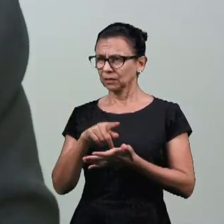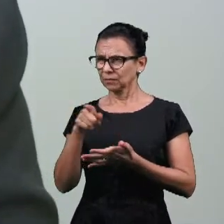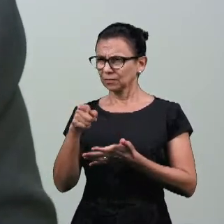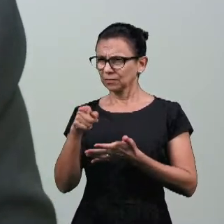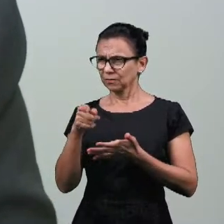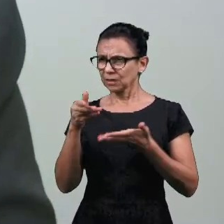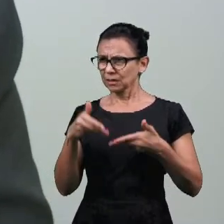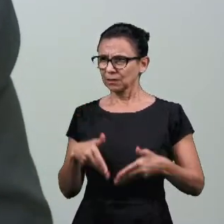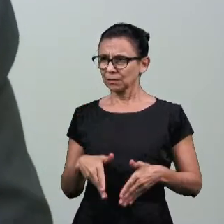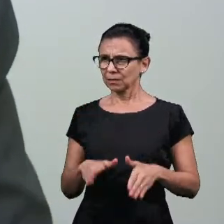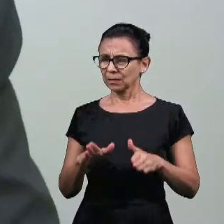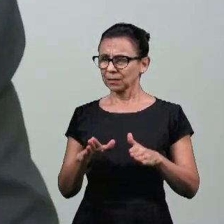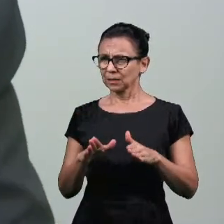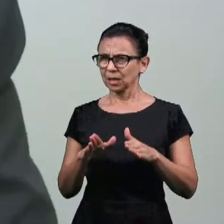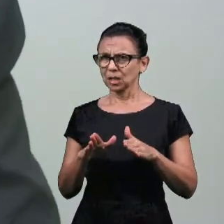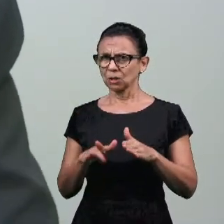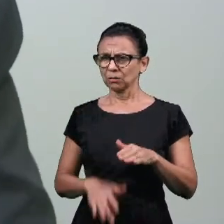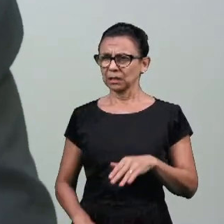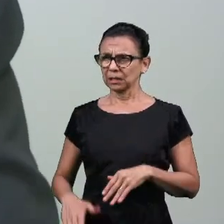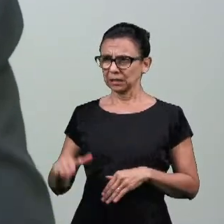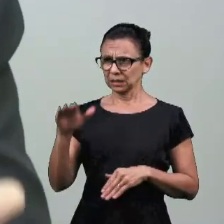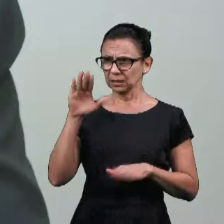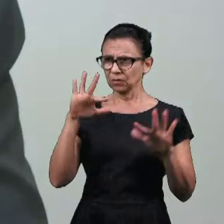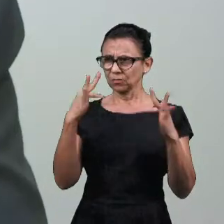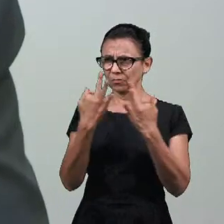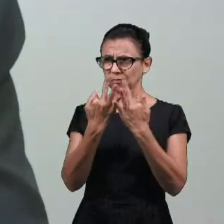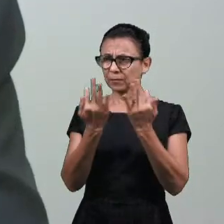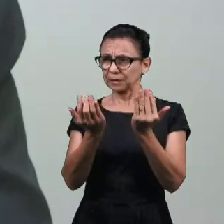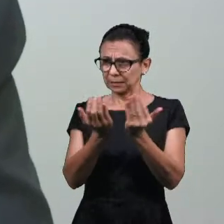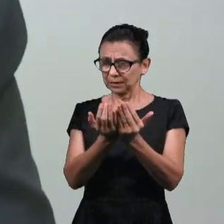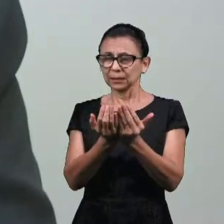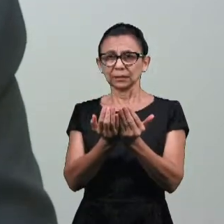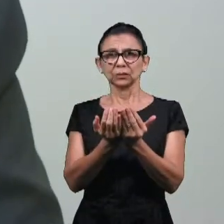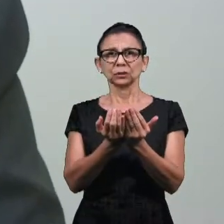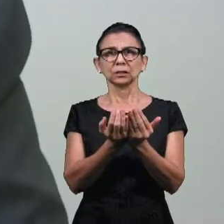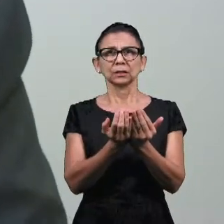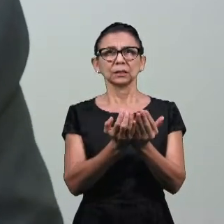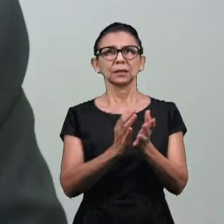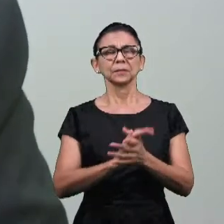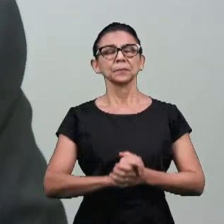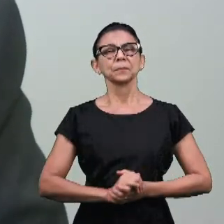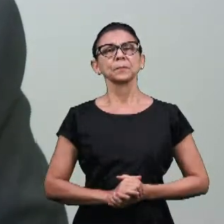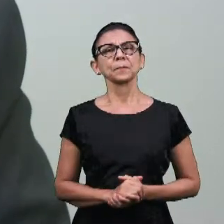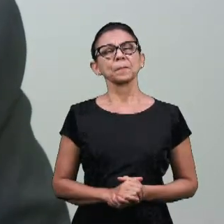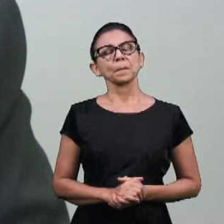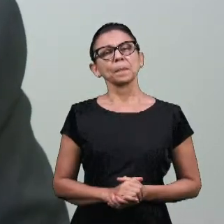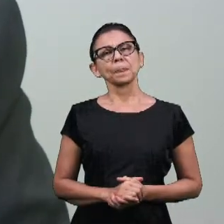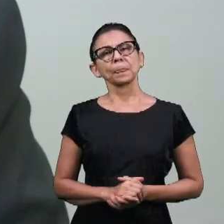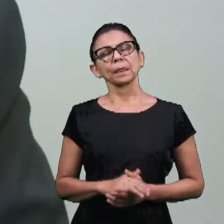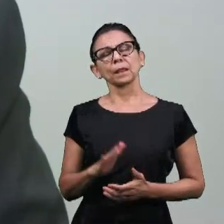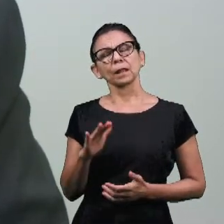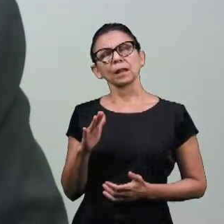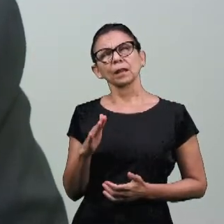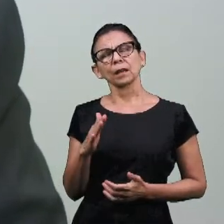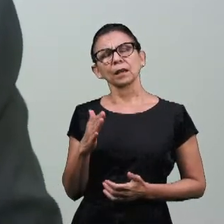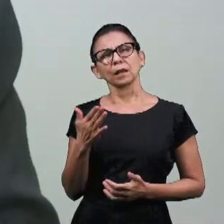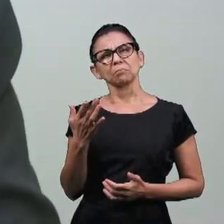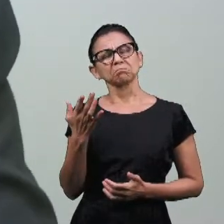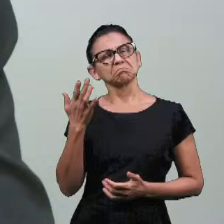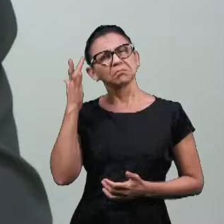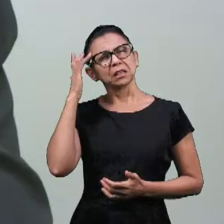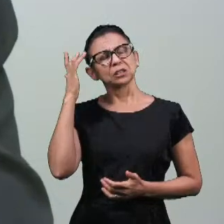lar evangélico, né? Como é que foi a experiência do senhor? O senhor mesmo estava aqui no dia que, se não me engano, o pastor